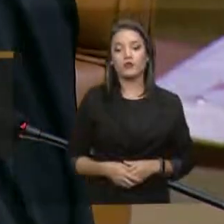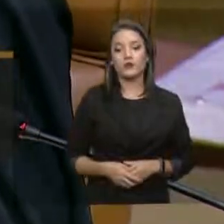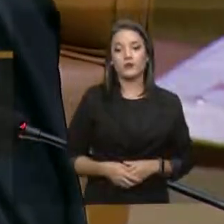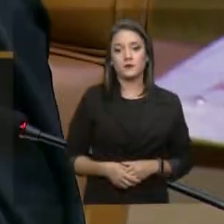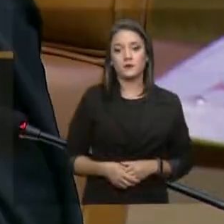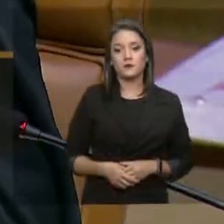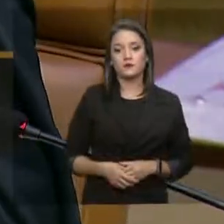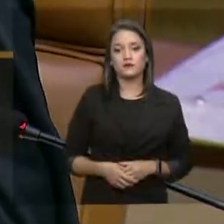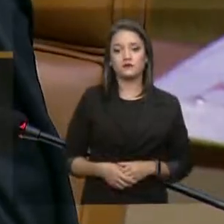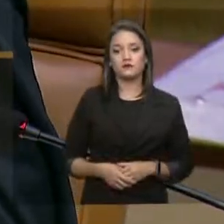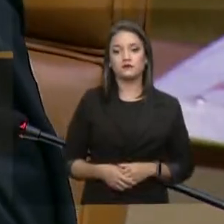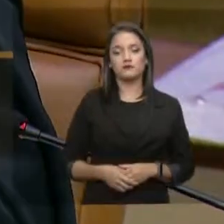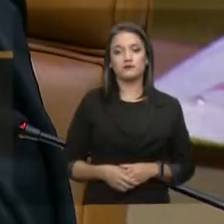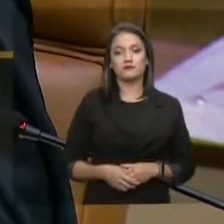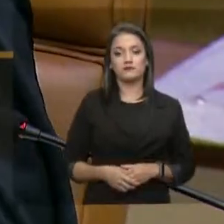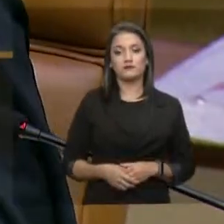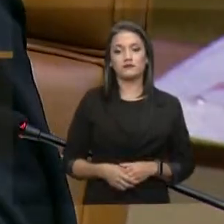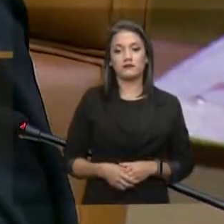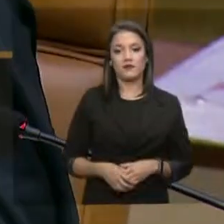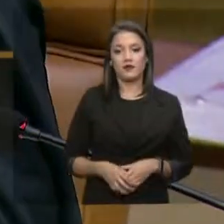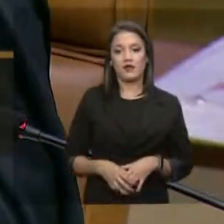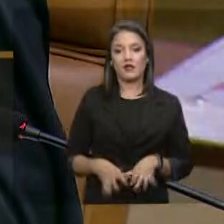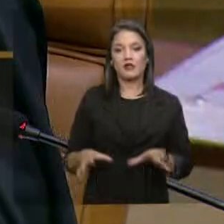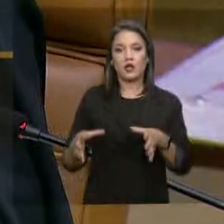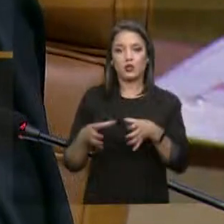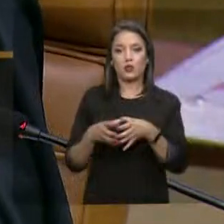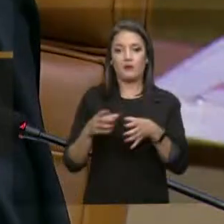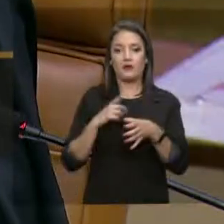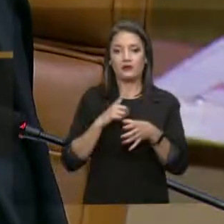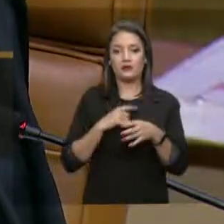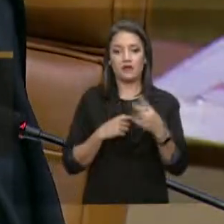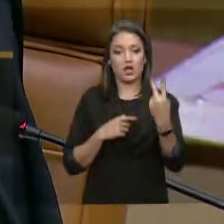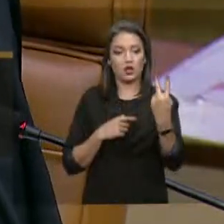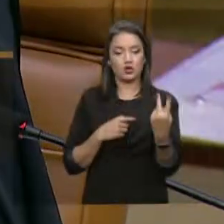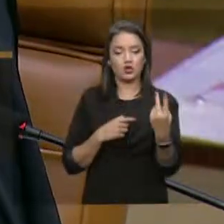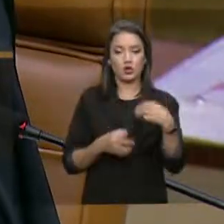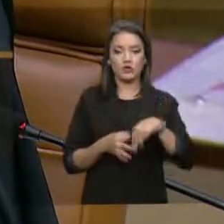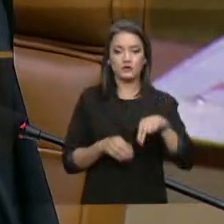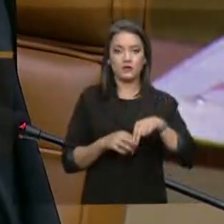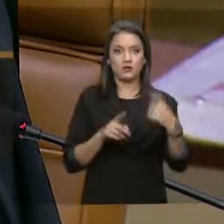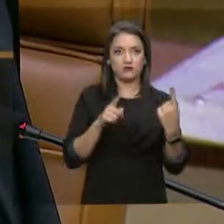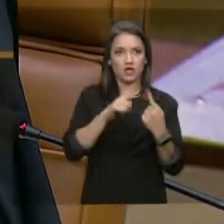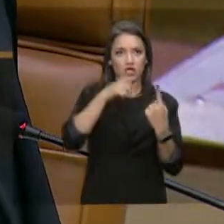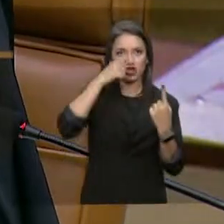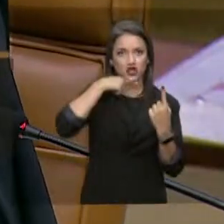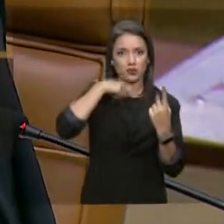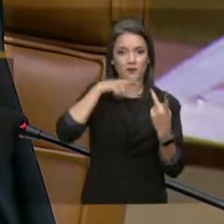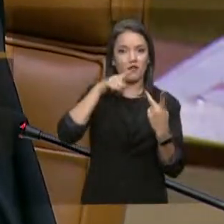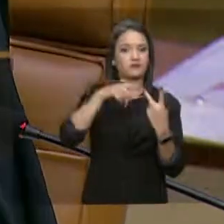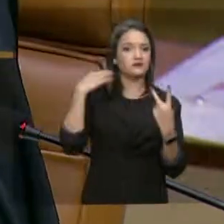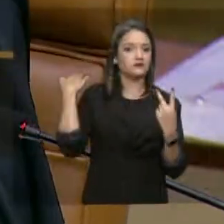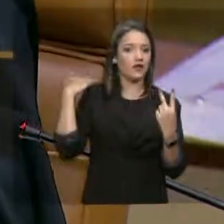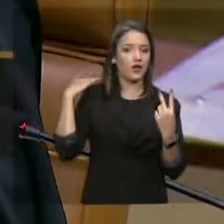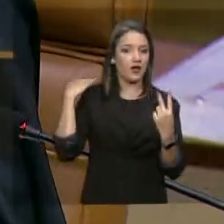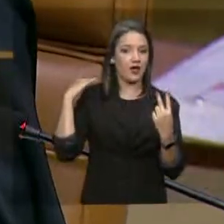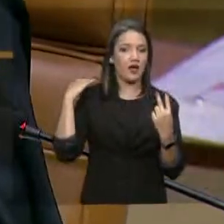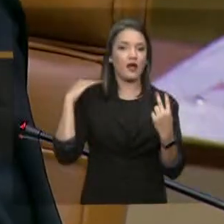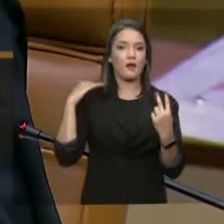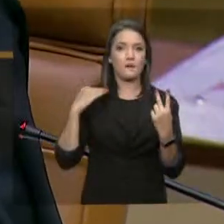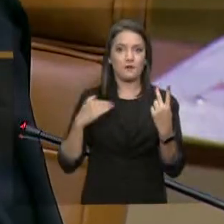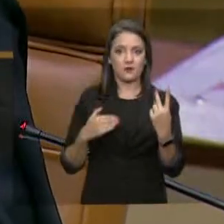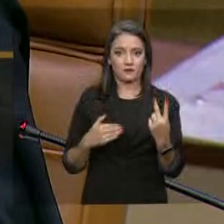empate na votação. De um lado, os eminentes ministros Gilmar Mendes e a ministra Carmen Lúcia, que